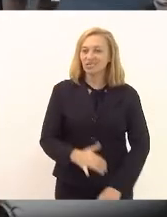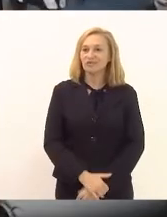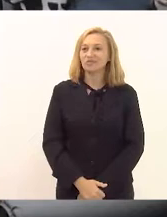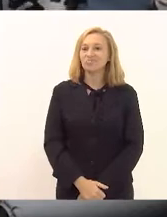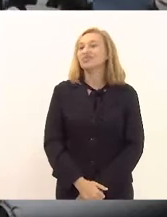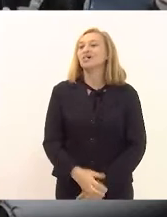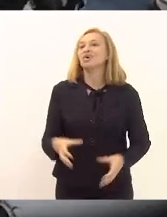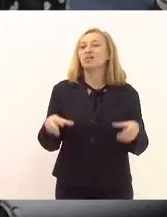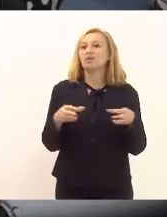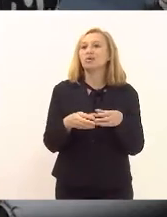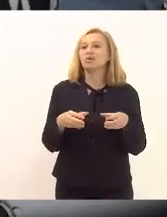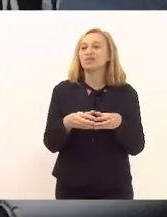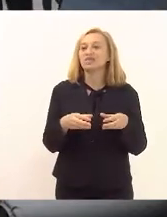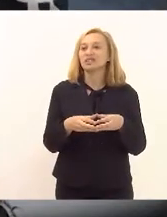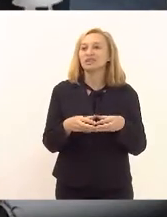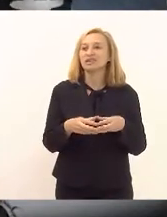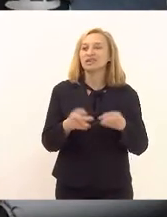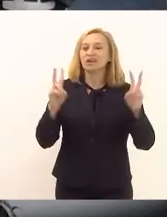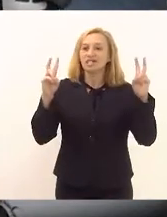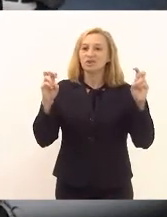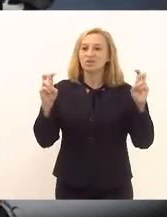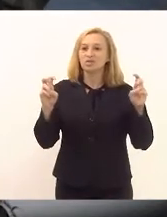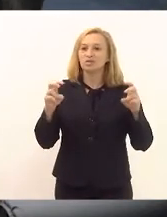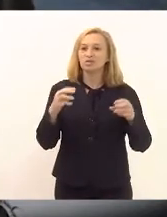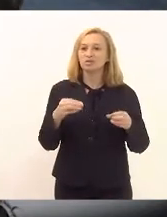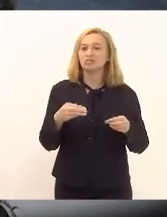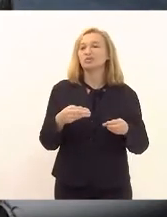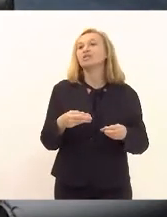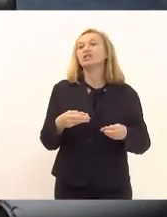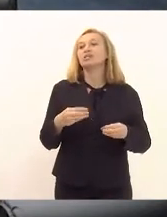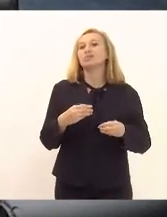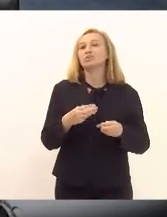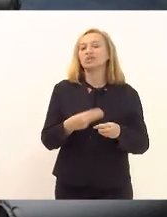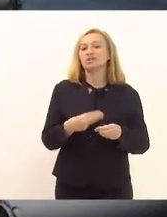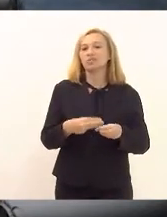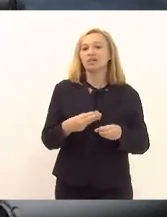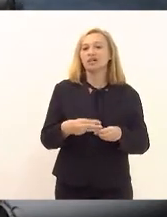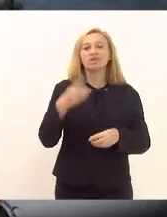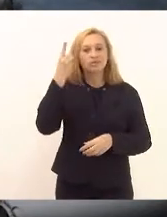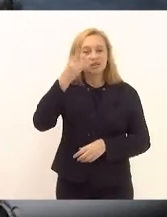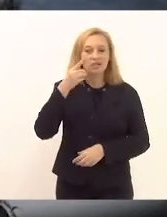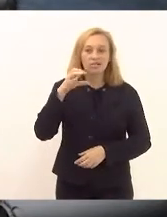Pela Comissão de Assuntos Municipais, deputado Carlos Macedo.